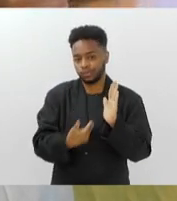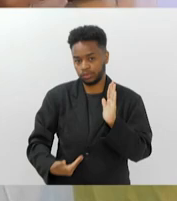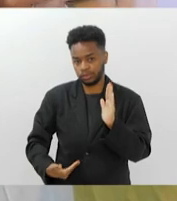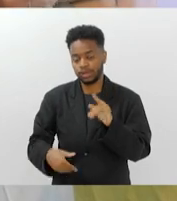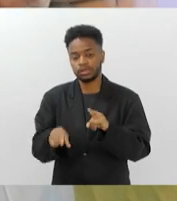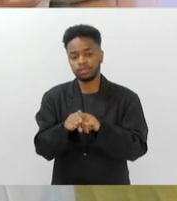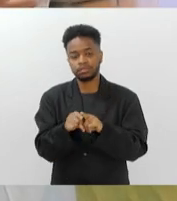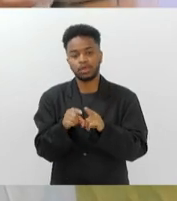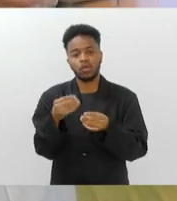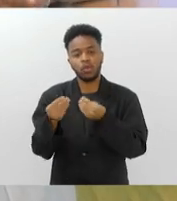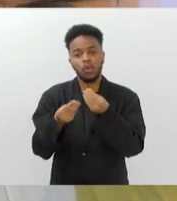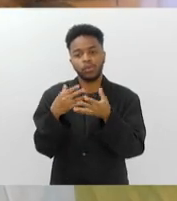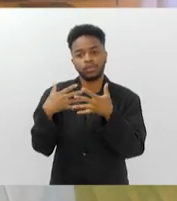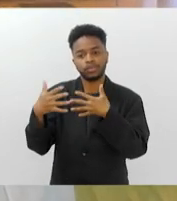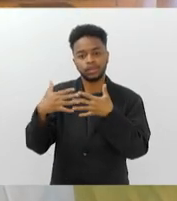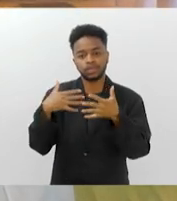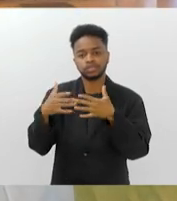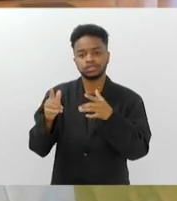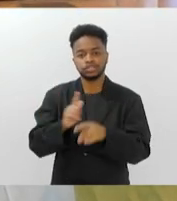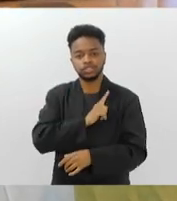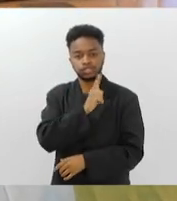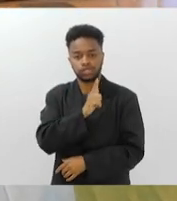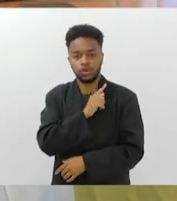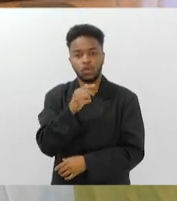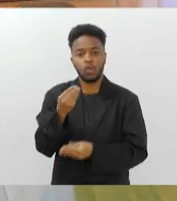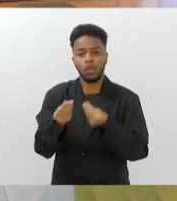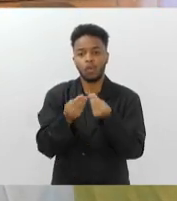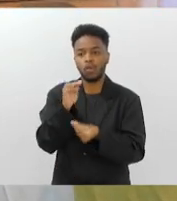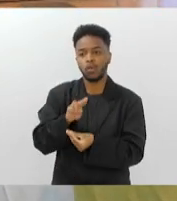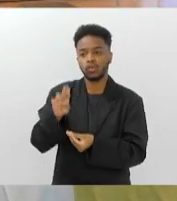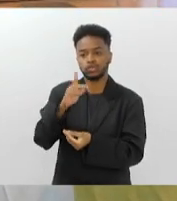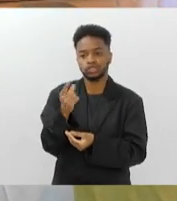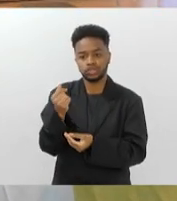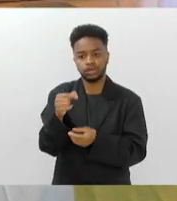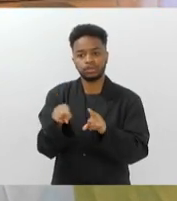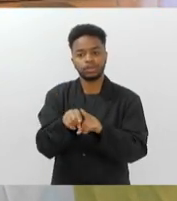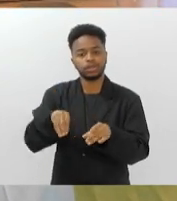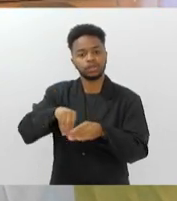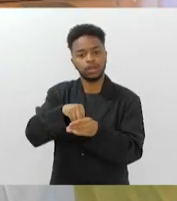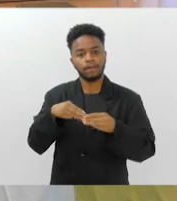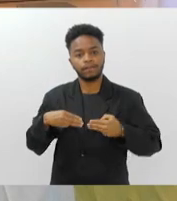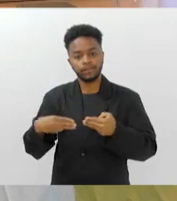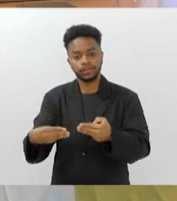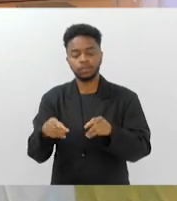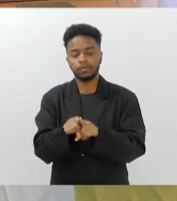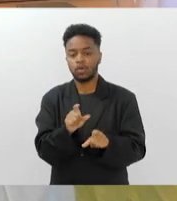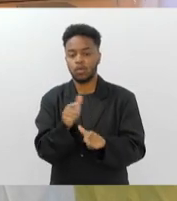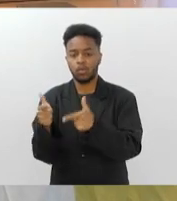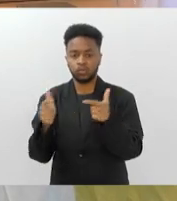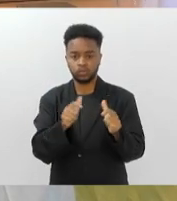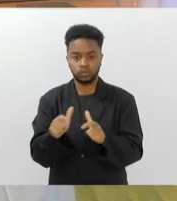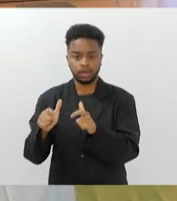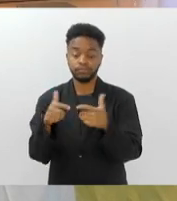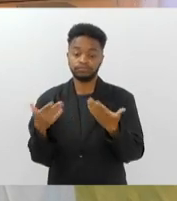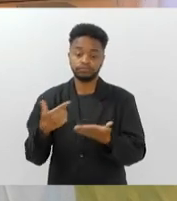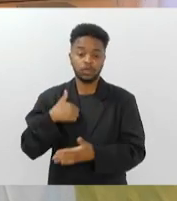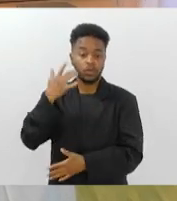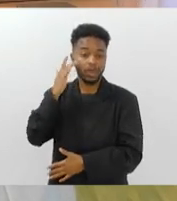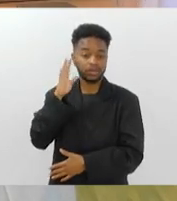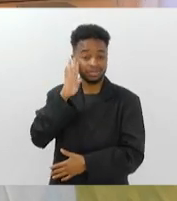e a transparência né na gestão desse recurso inclusive do próprio ministério e das outras fontes que foram colocadas aqui eu acho que a questão